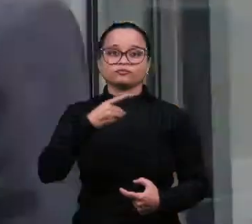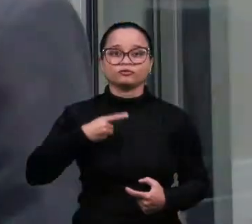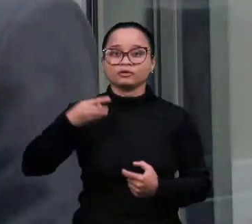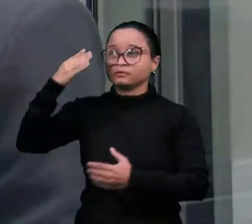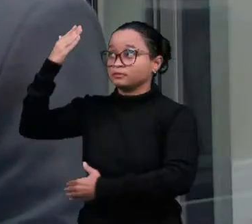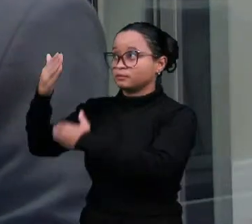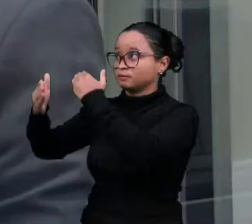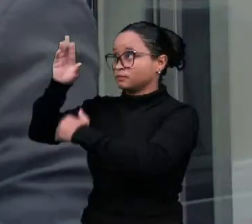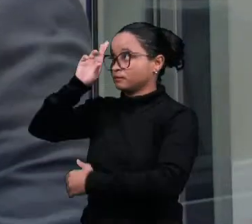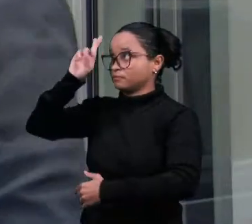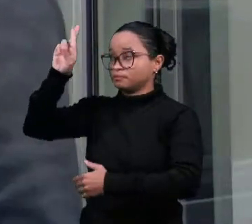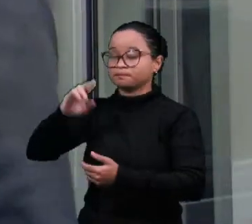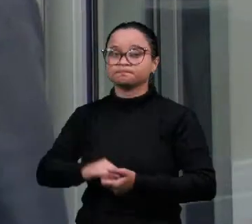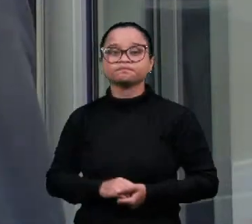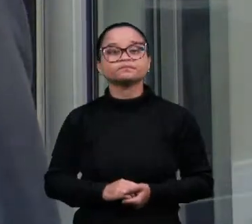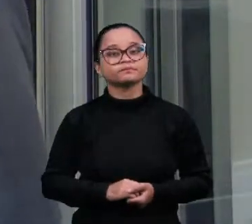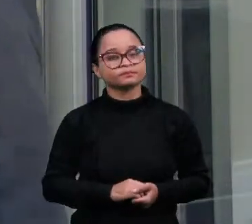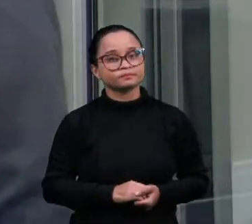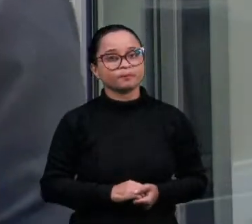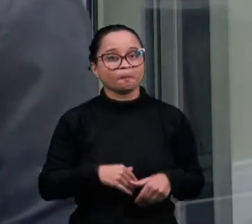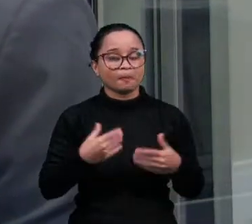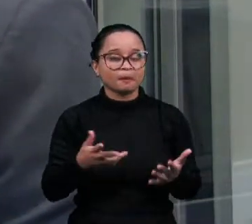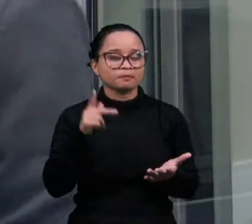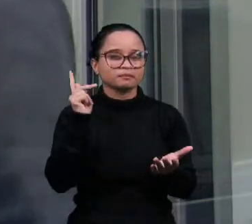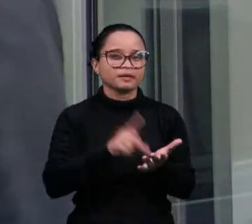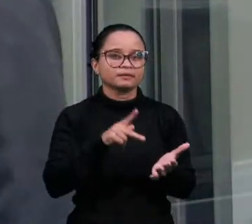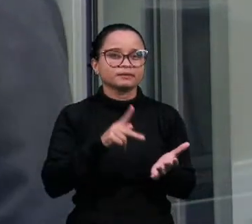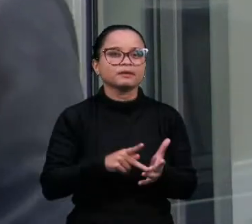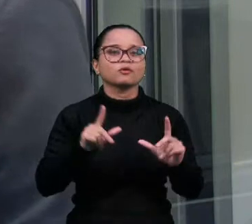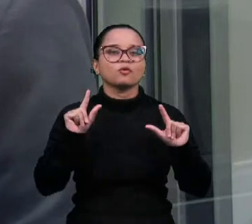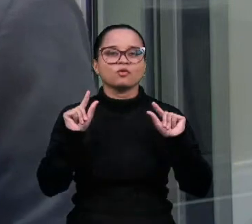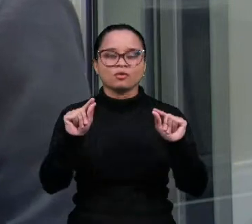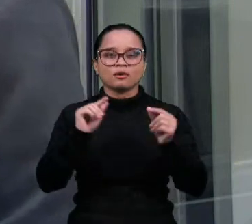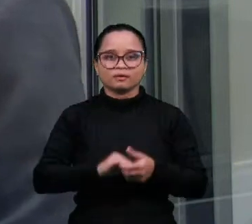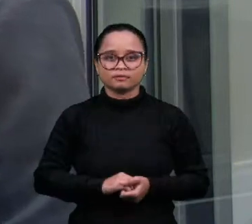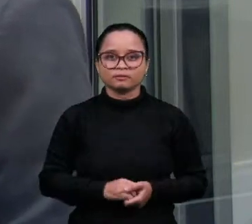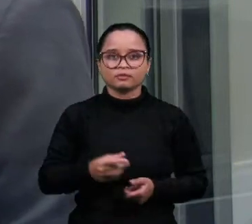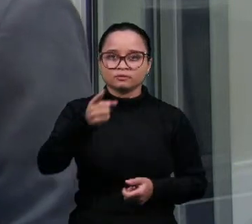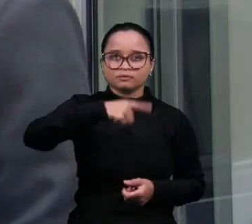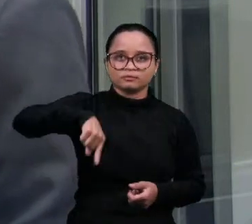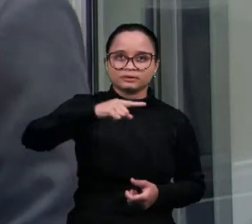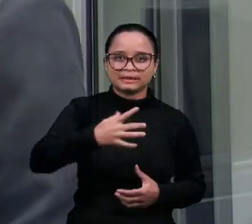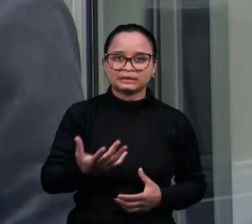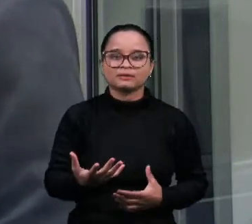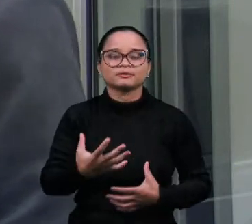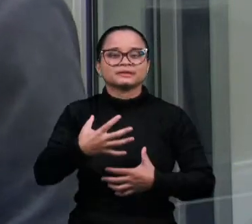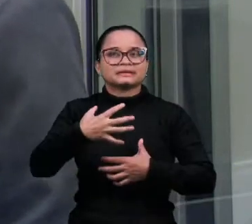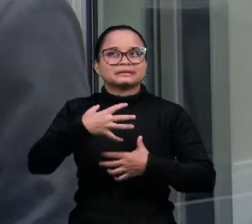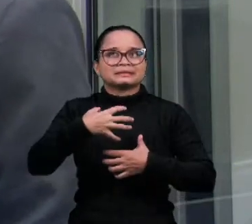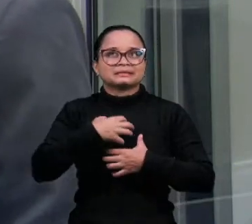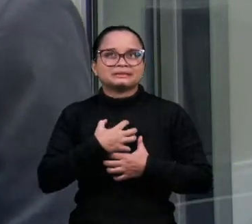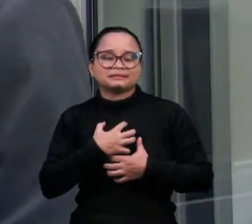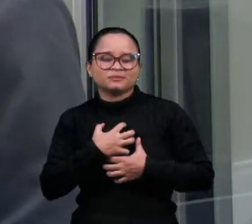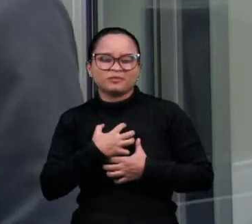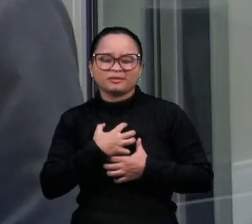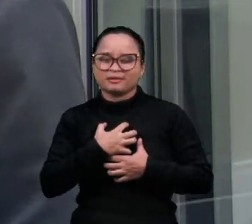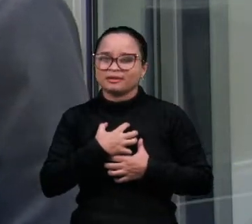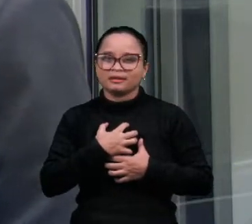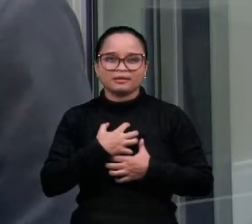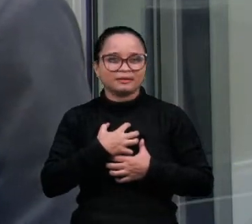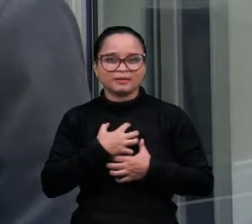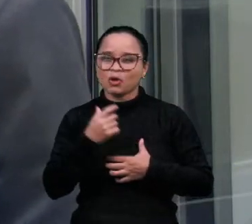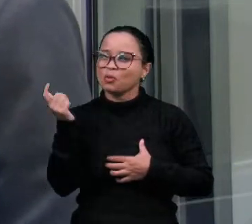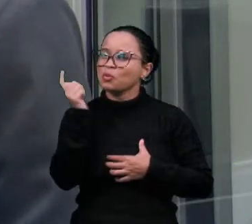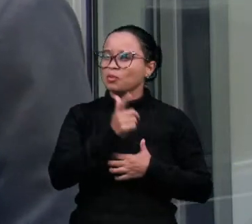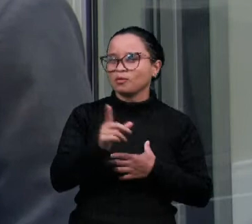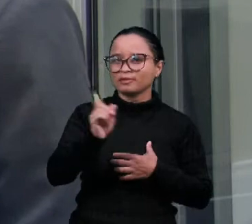Senhor? A grande verdade é que nós sempre nos sentimos incapazes, não é isso, Jorge? Diante de